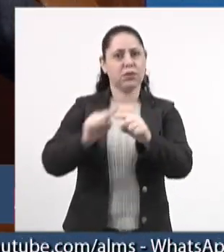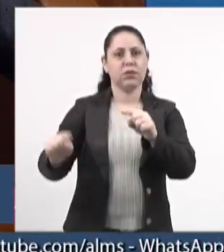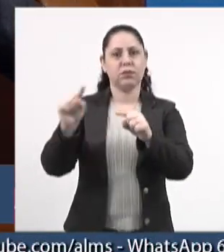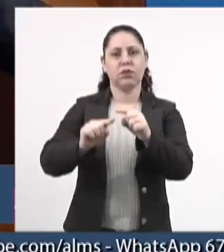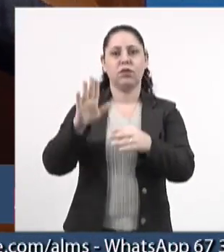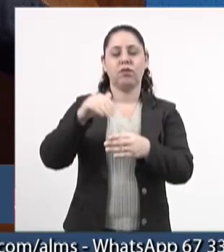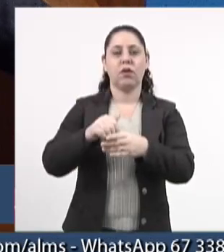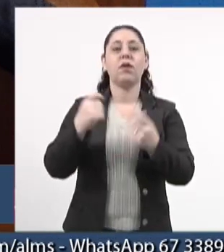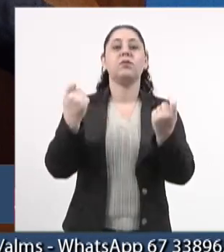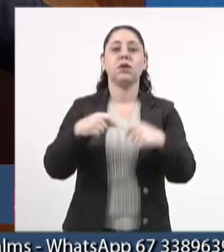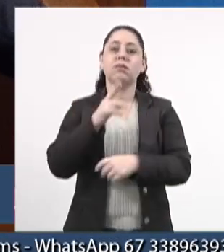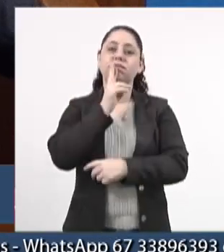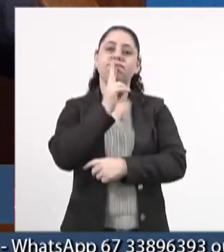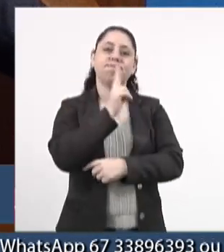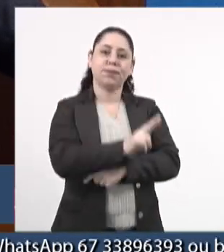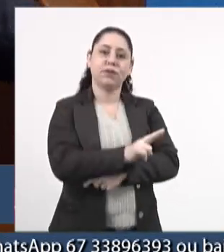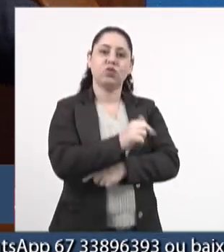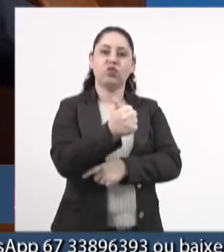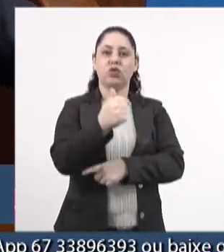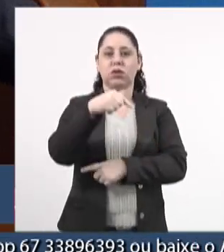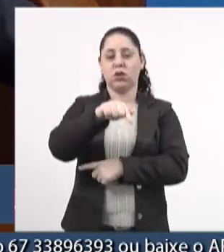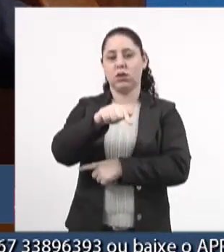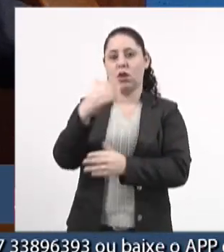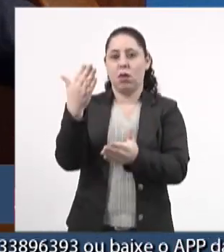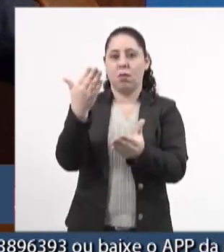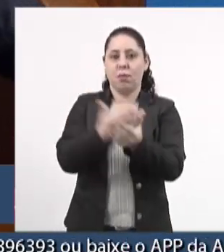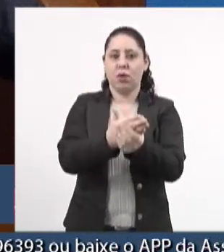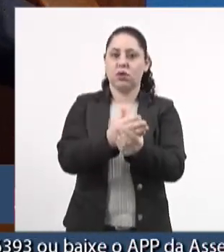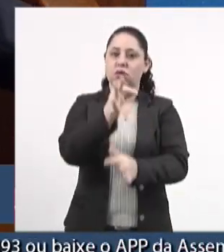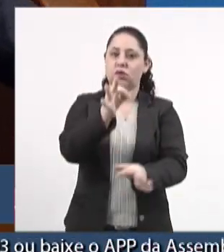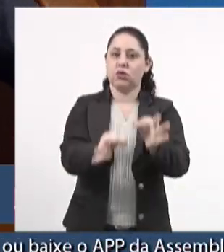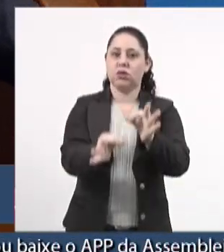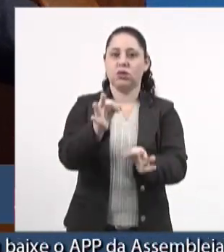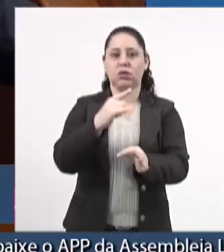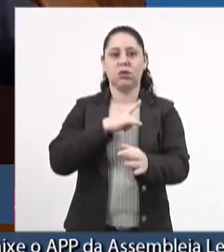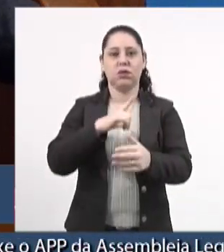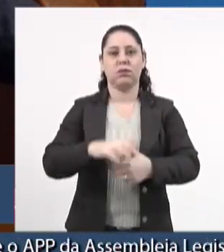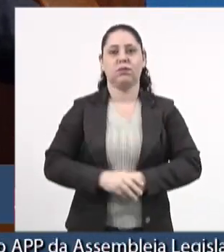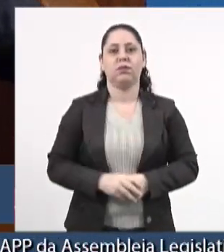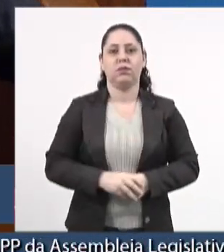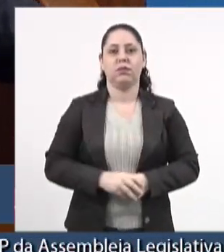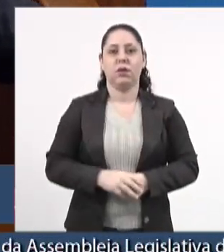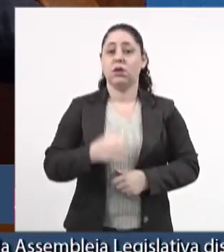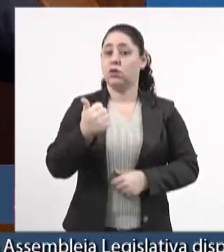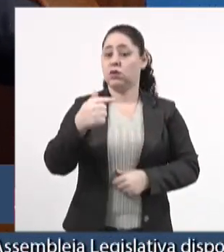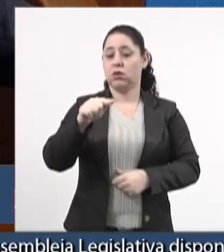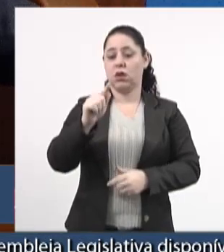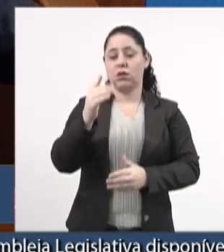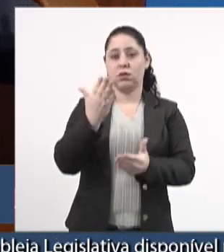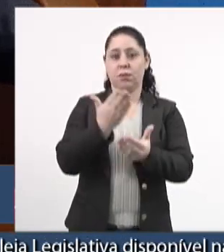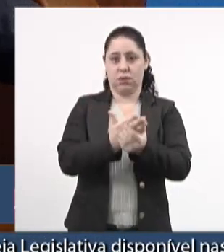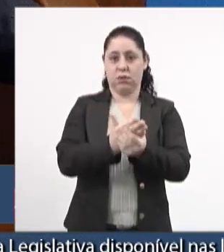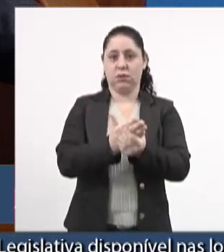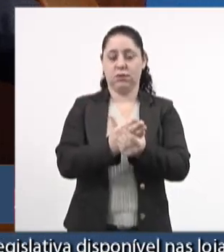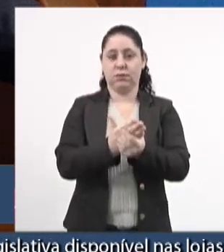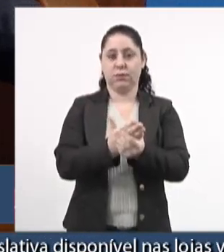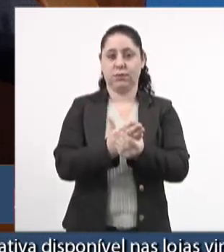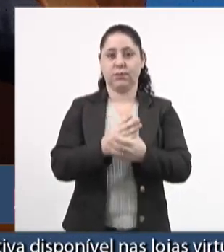Ele vai ter que responder os 17 processos que ele tem. 17